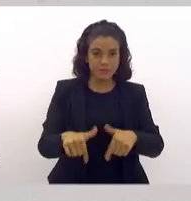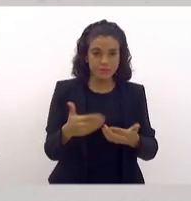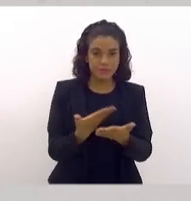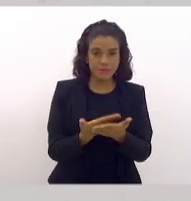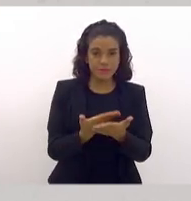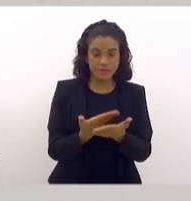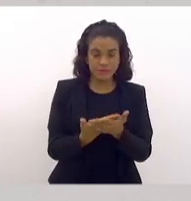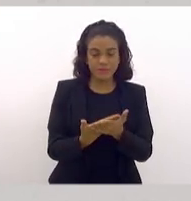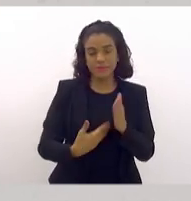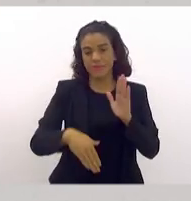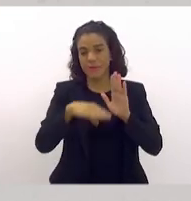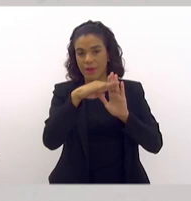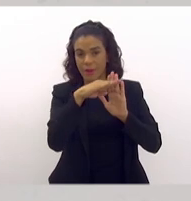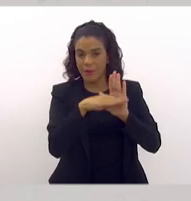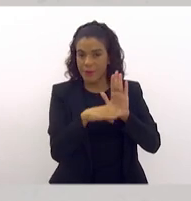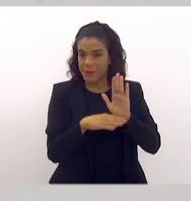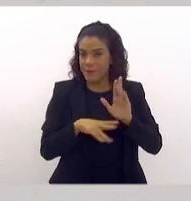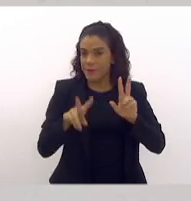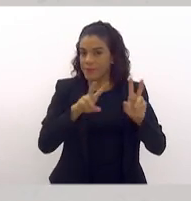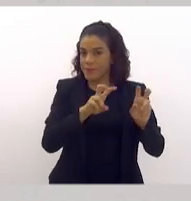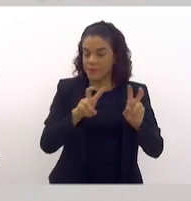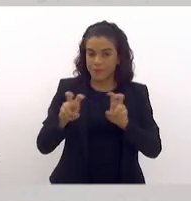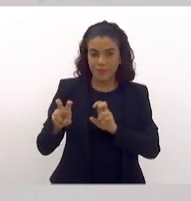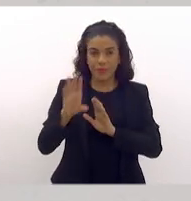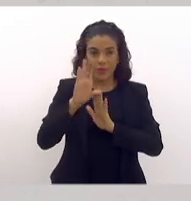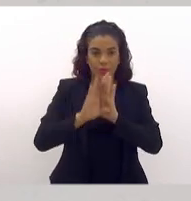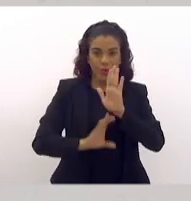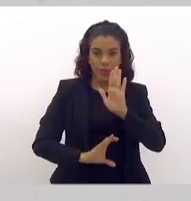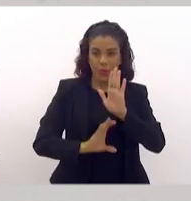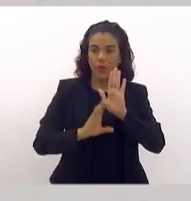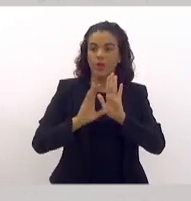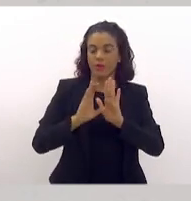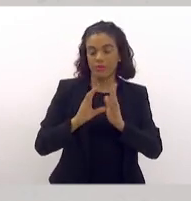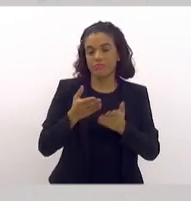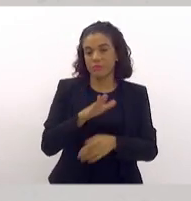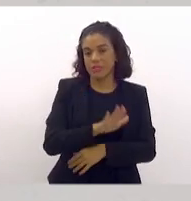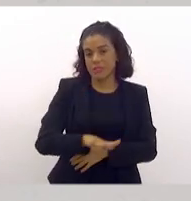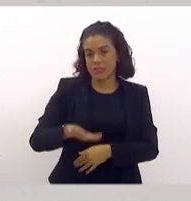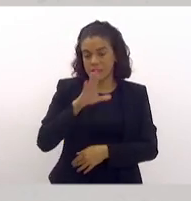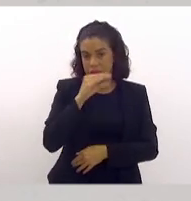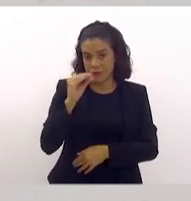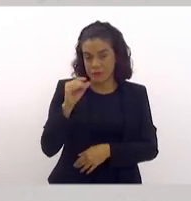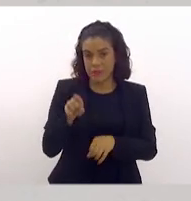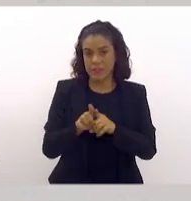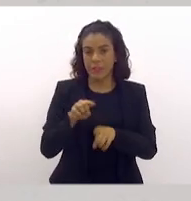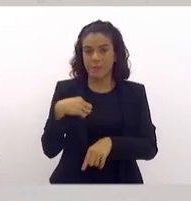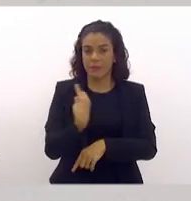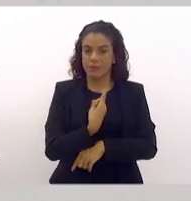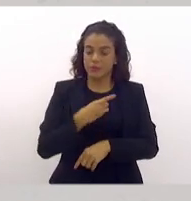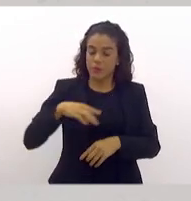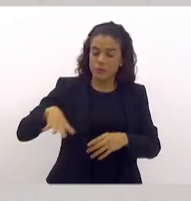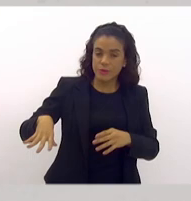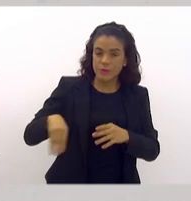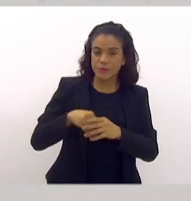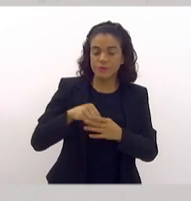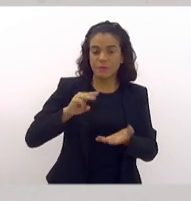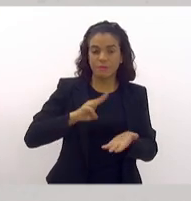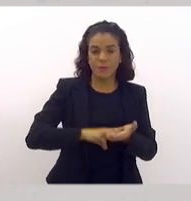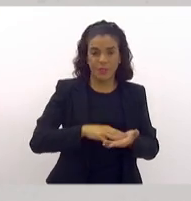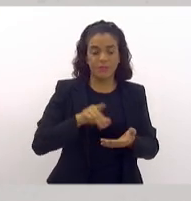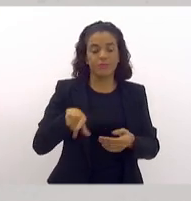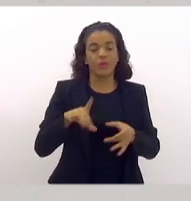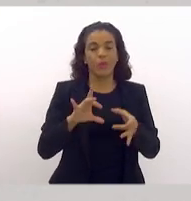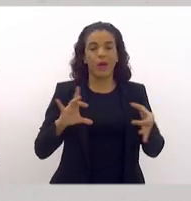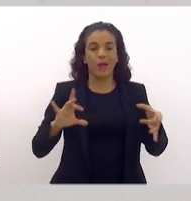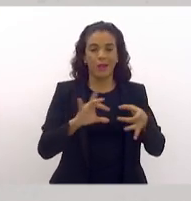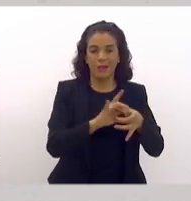pautar essa temática também no currículo. E, por fim, a gente também é membro de uma rede internacional de linhas de ajuda, de